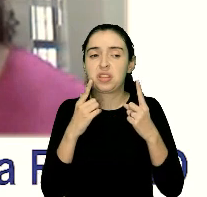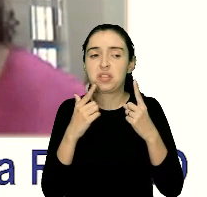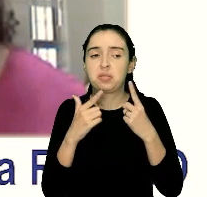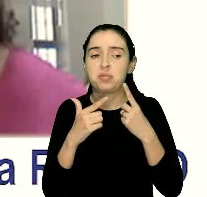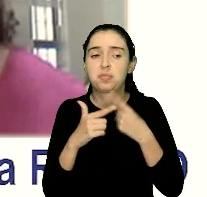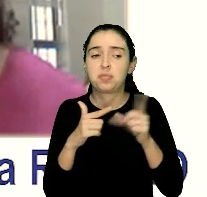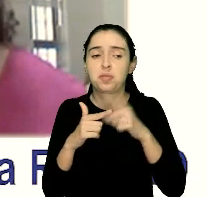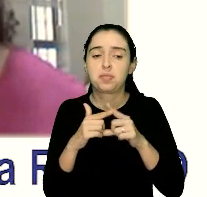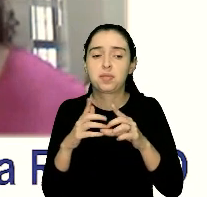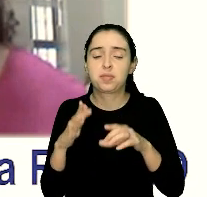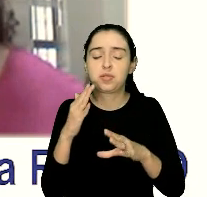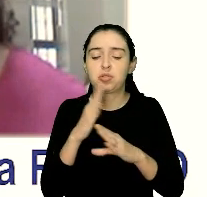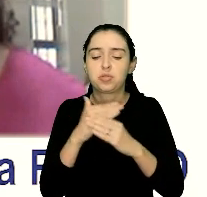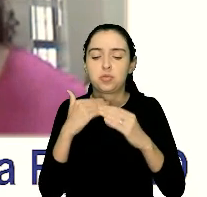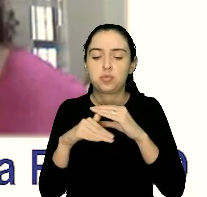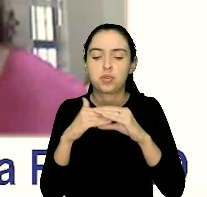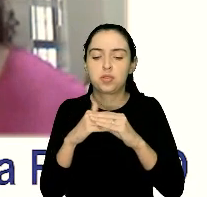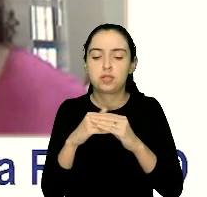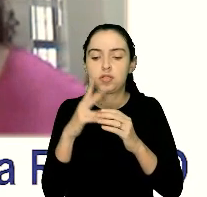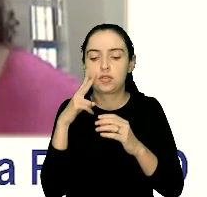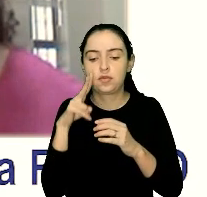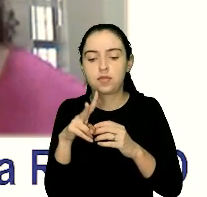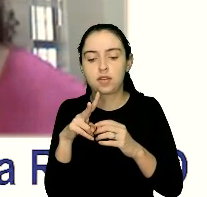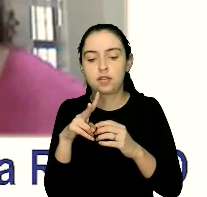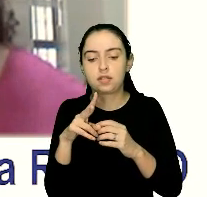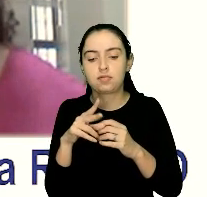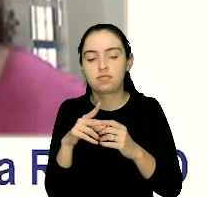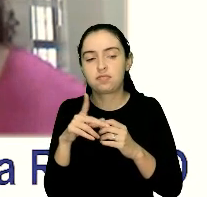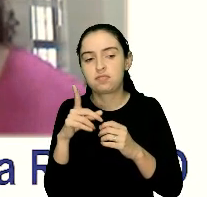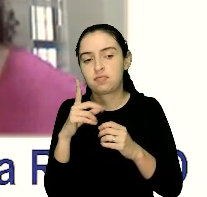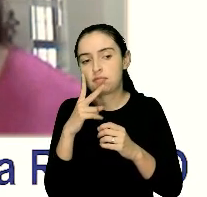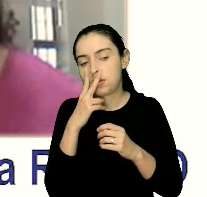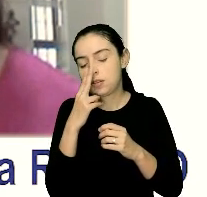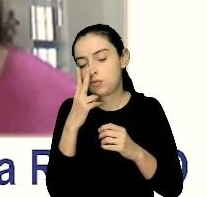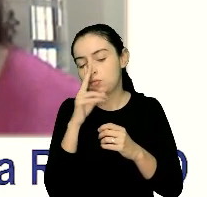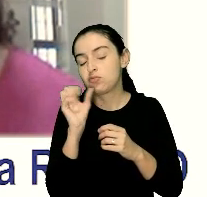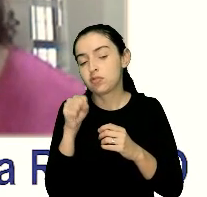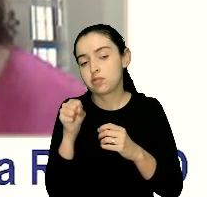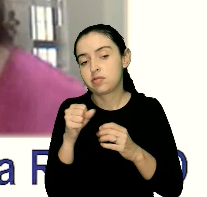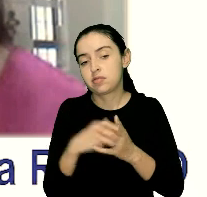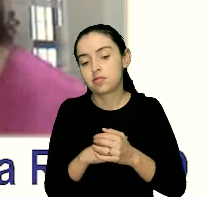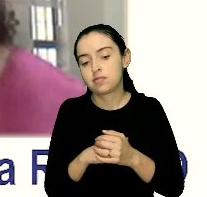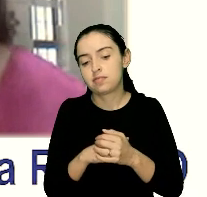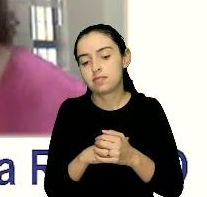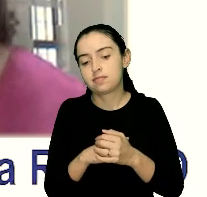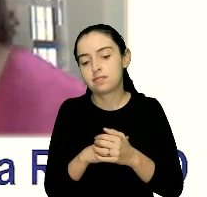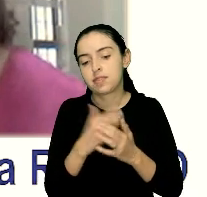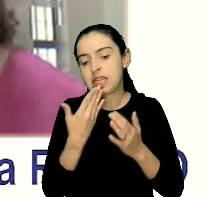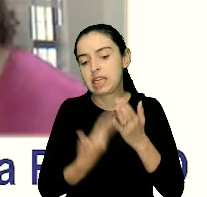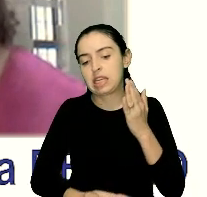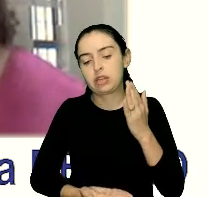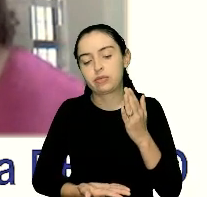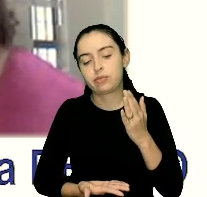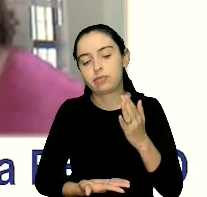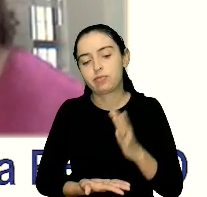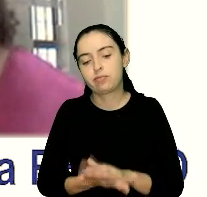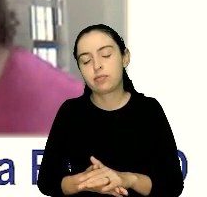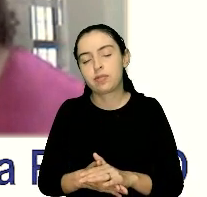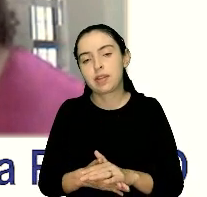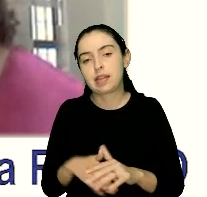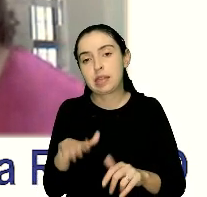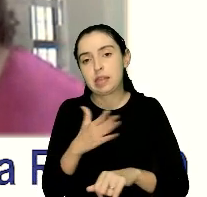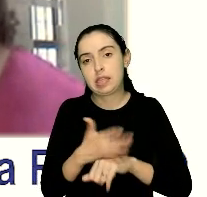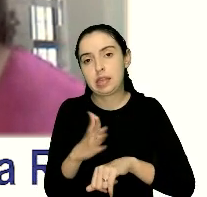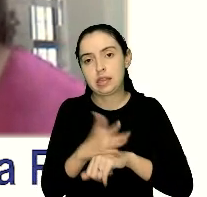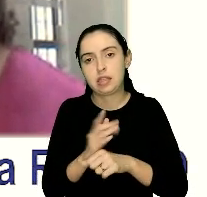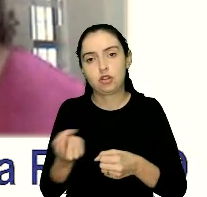vendo aqui que ela acho que saiu. Sim. É possível que ela esteja tentando retornar. Sim. Mas,